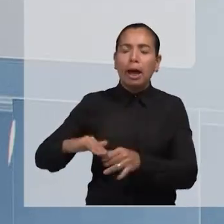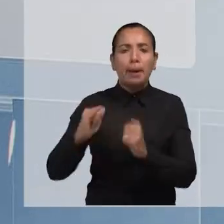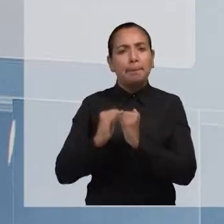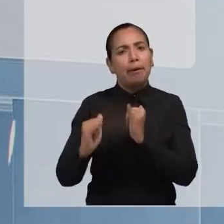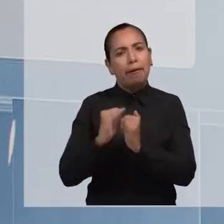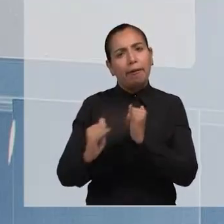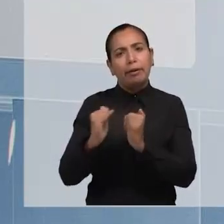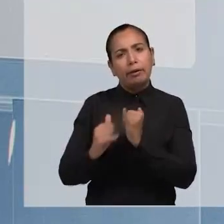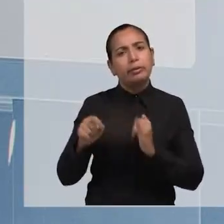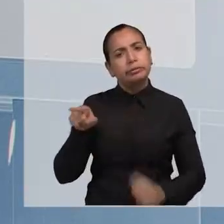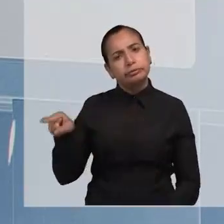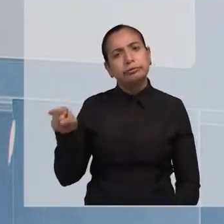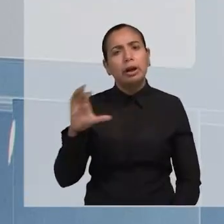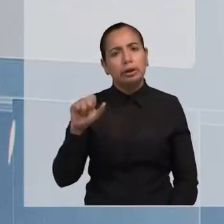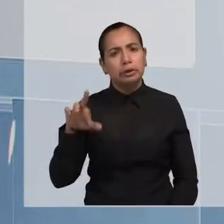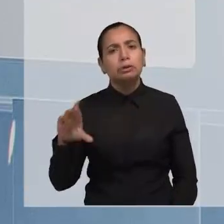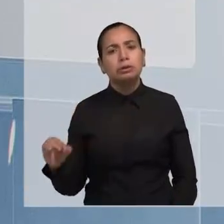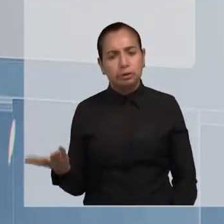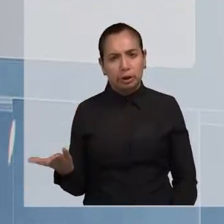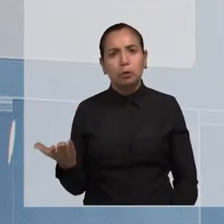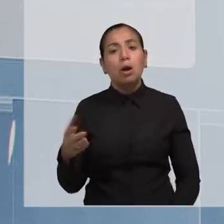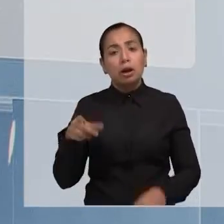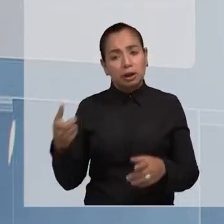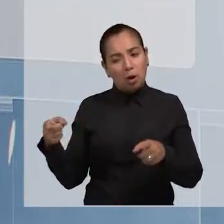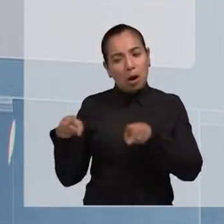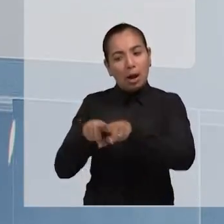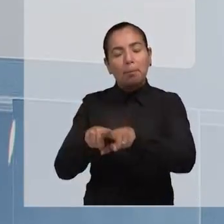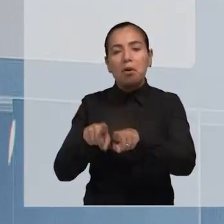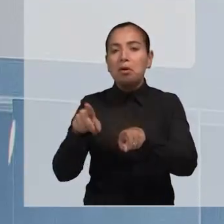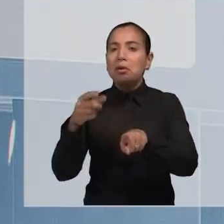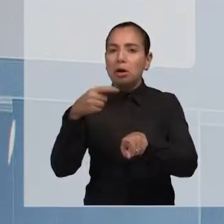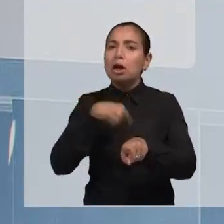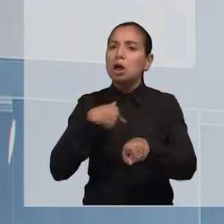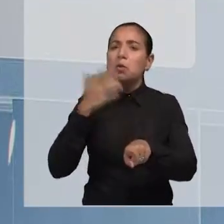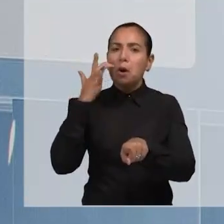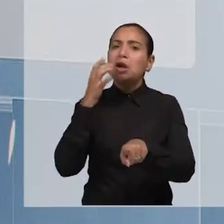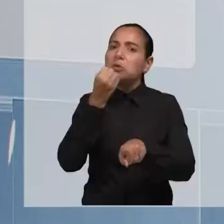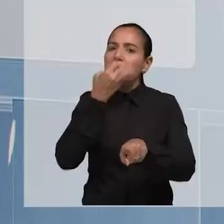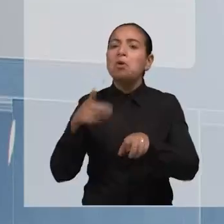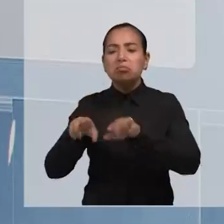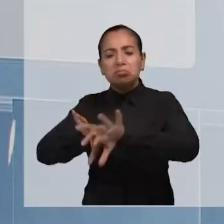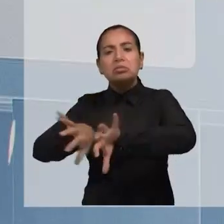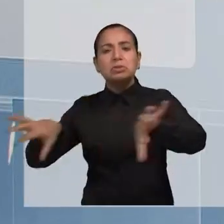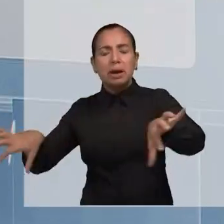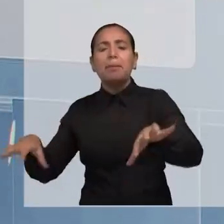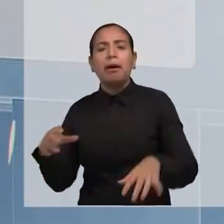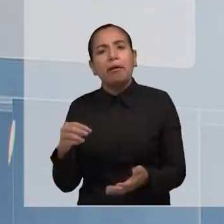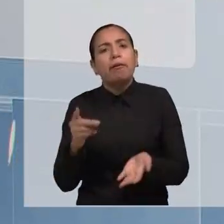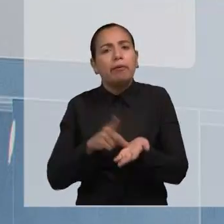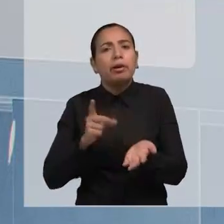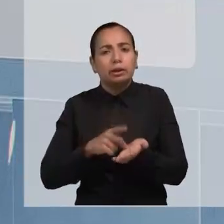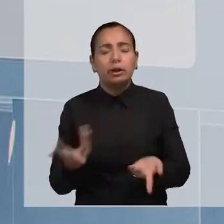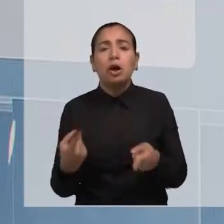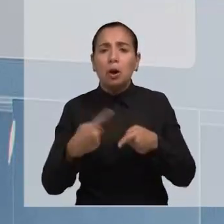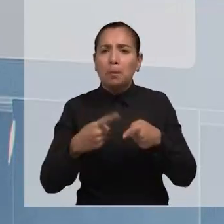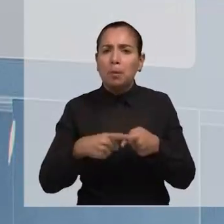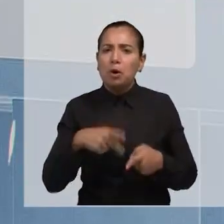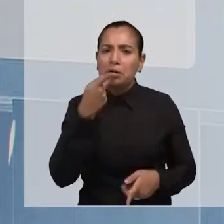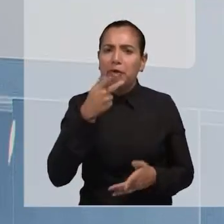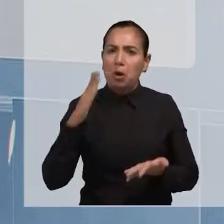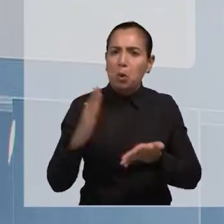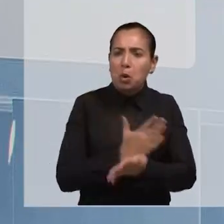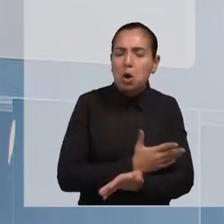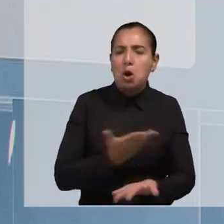Centrão derrubava pro chão tudo que ele tem dito. Né? Ele tem dito que foi um golpe. E o golpe, quem